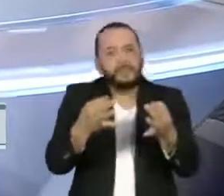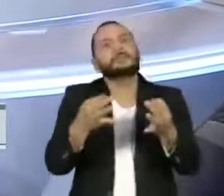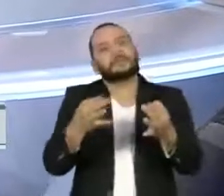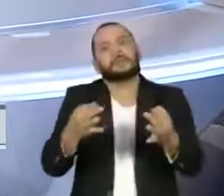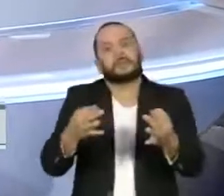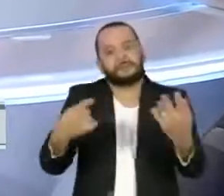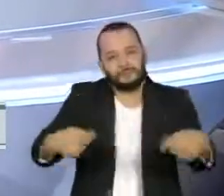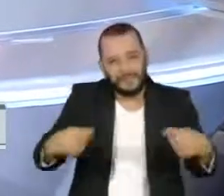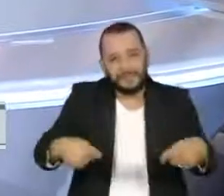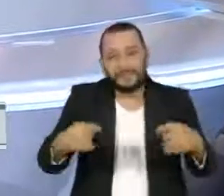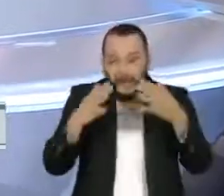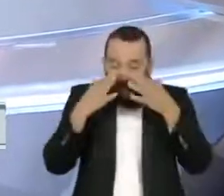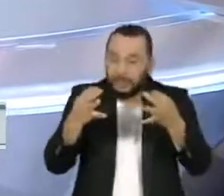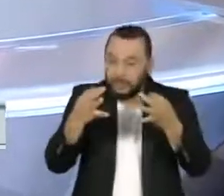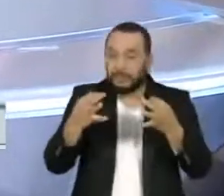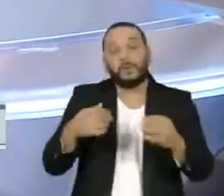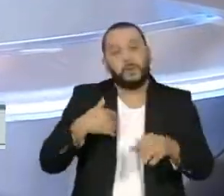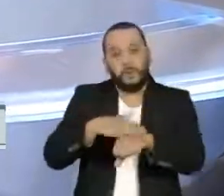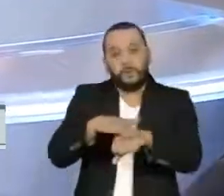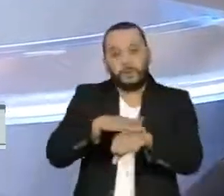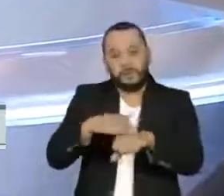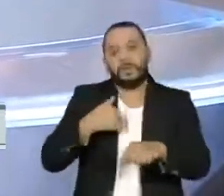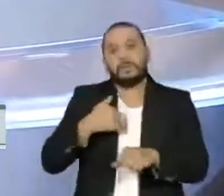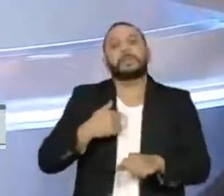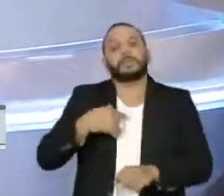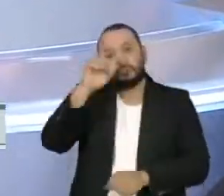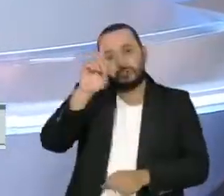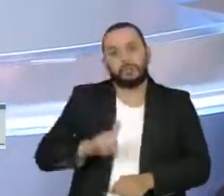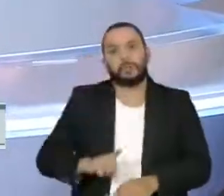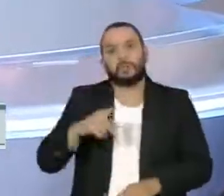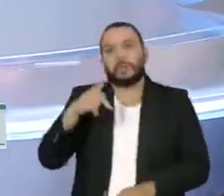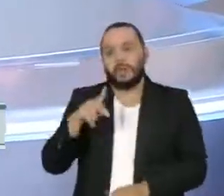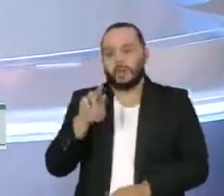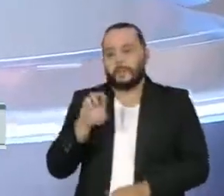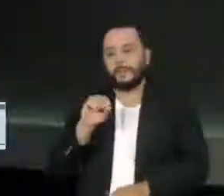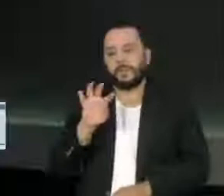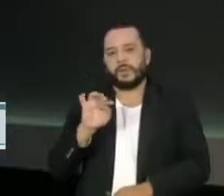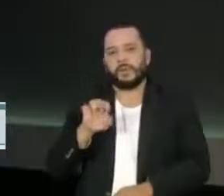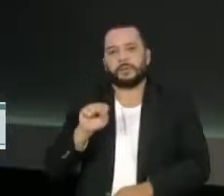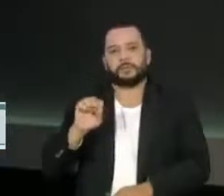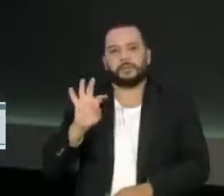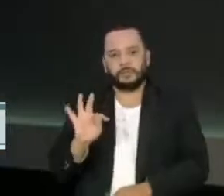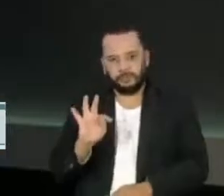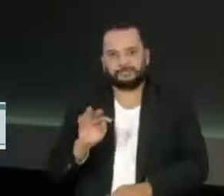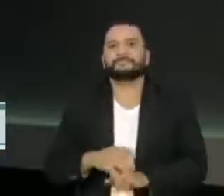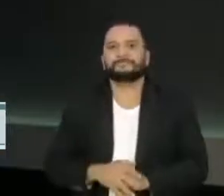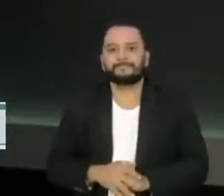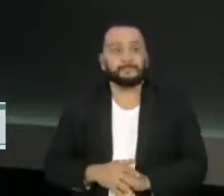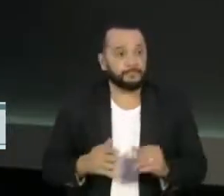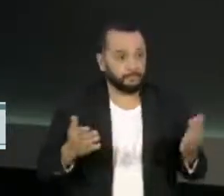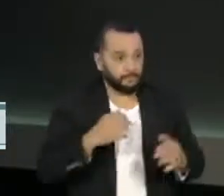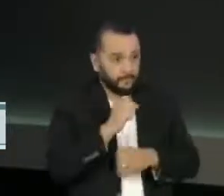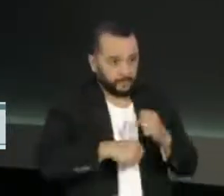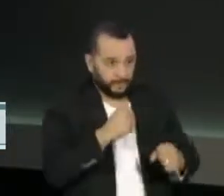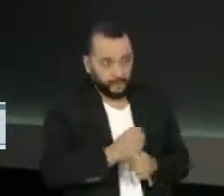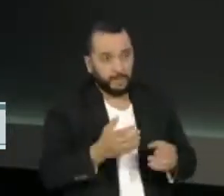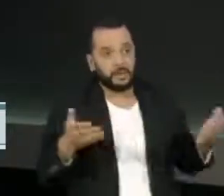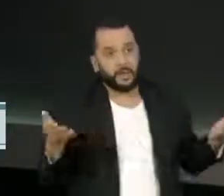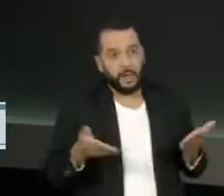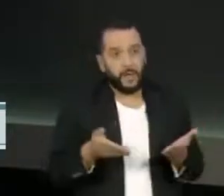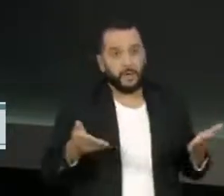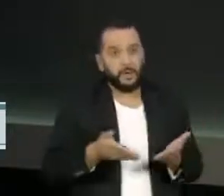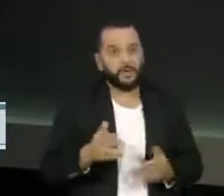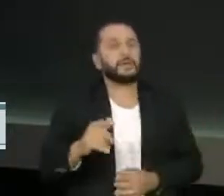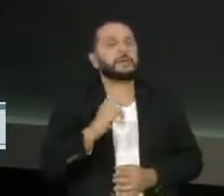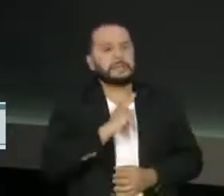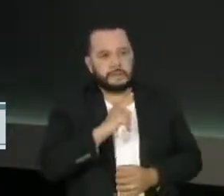mais redobrada. Sobre este assunto, eu conversei com o diretor da Proteste, Henrique Lian. Neste ano de índices